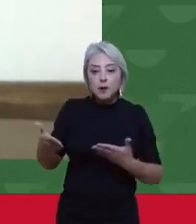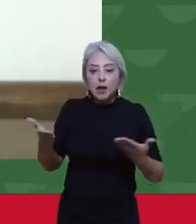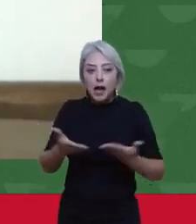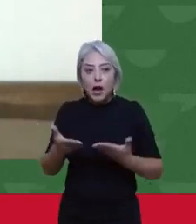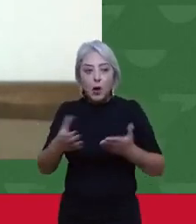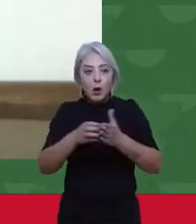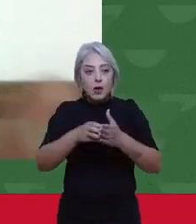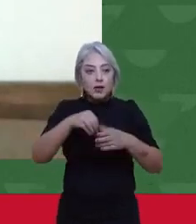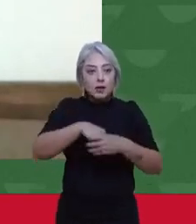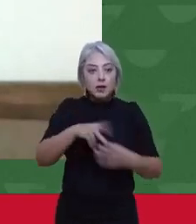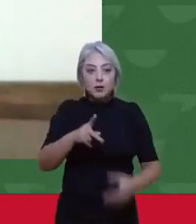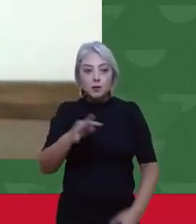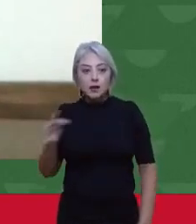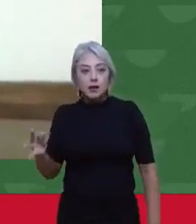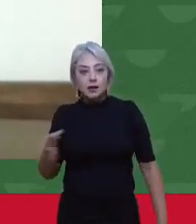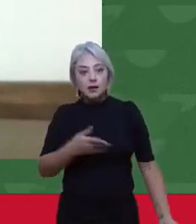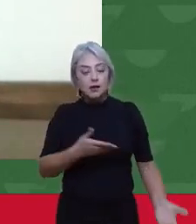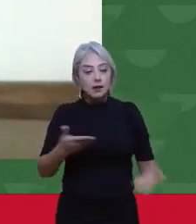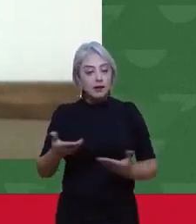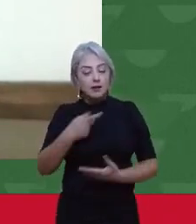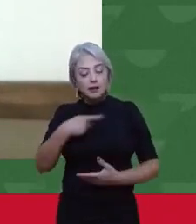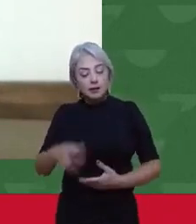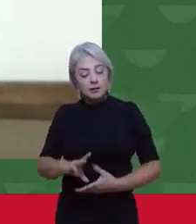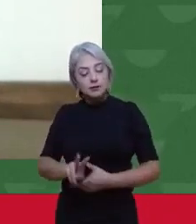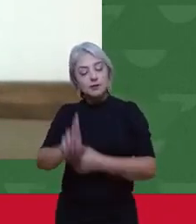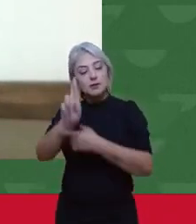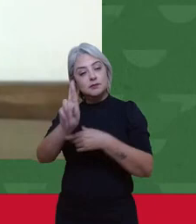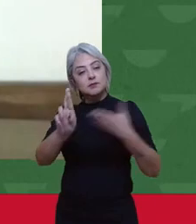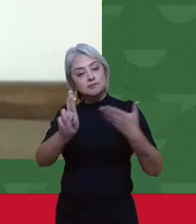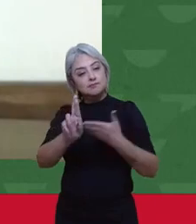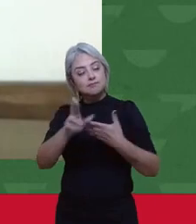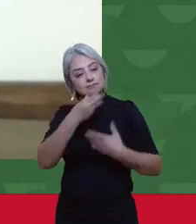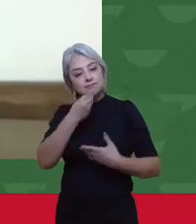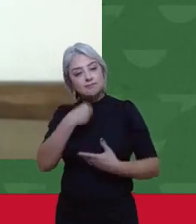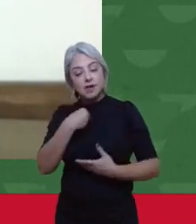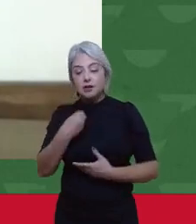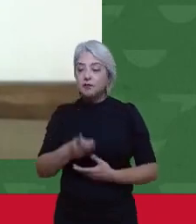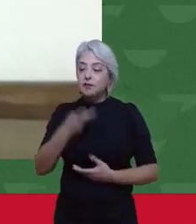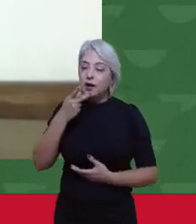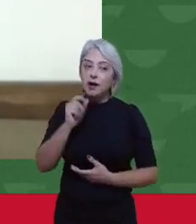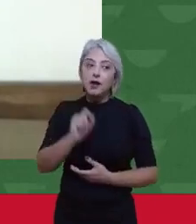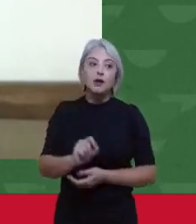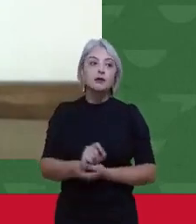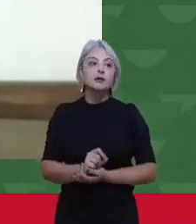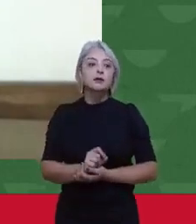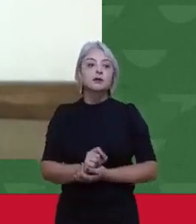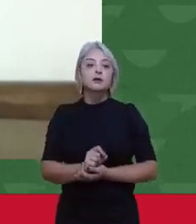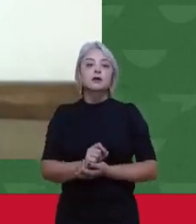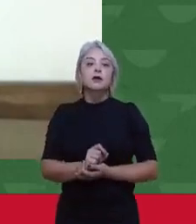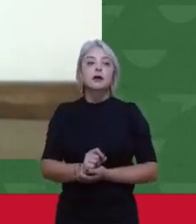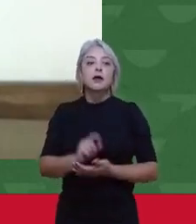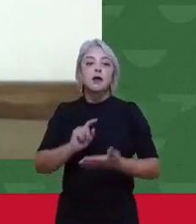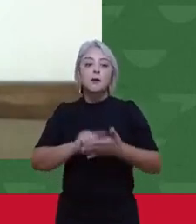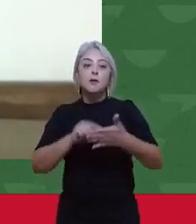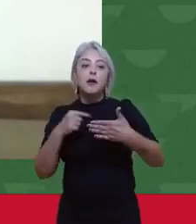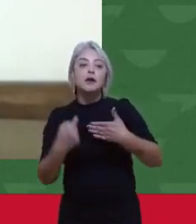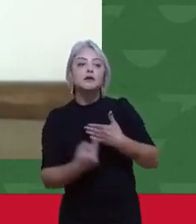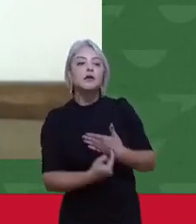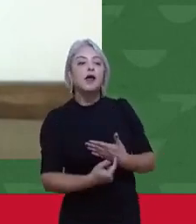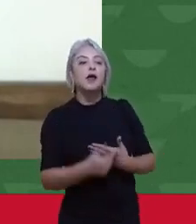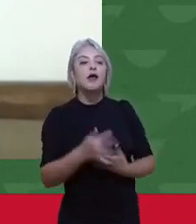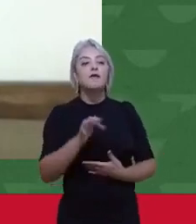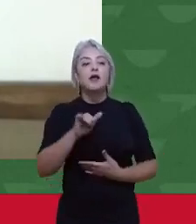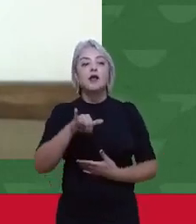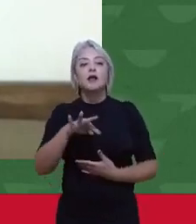no PT, através de você, Bongás, que tanto nos representa, dizer o seguinte, parafraseando Fernando Pessoa, e